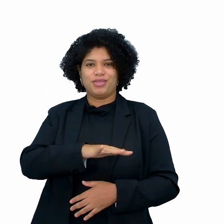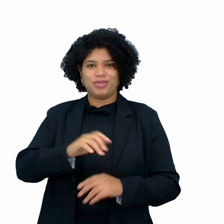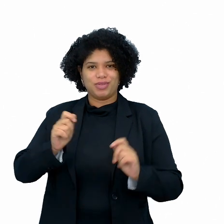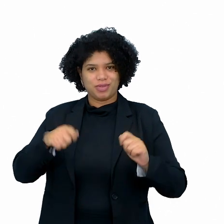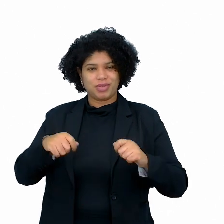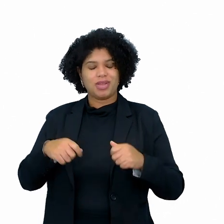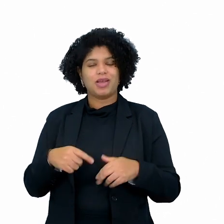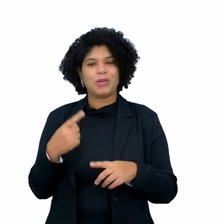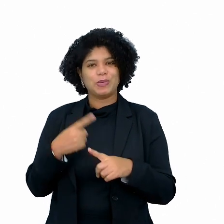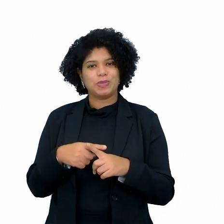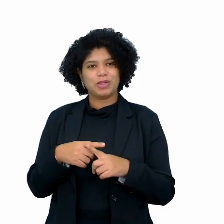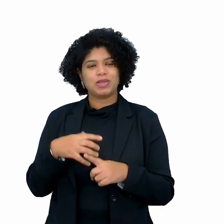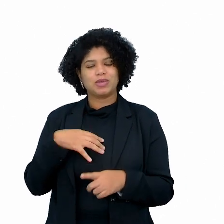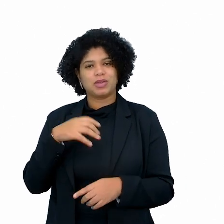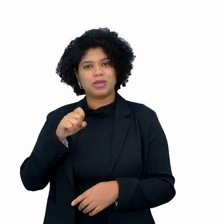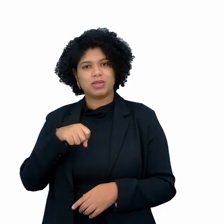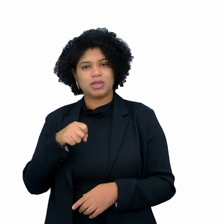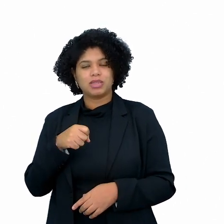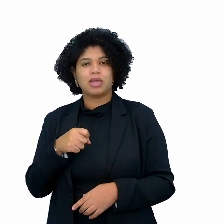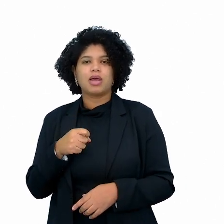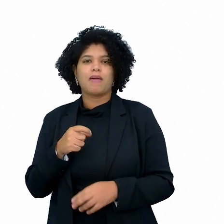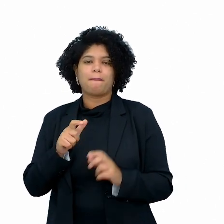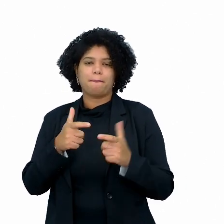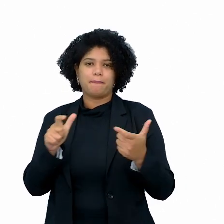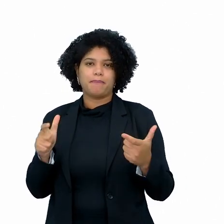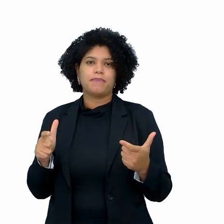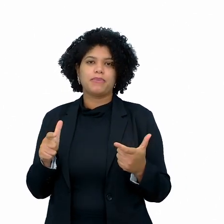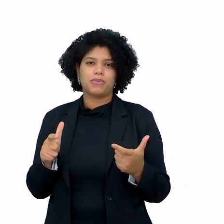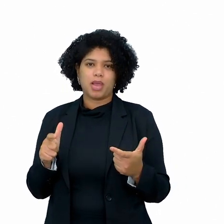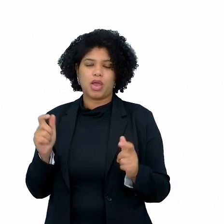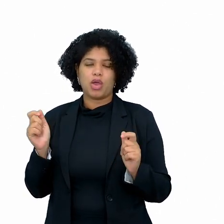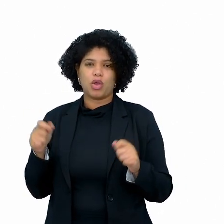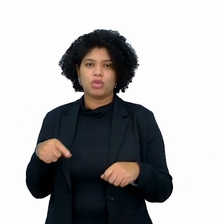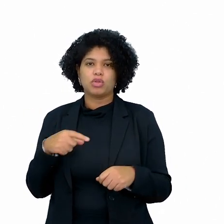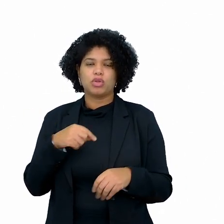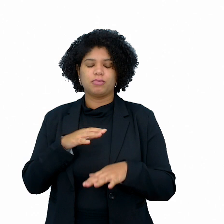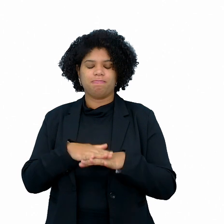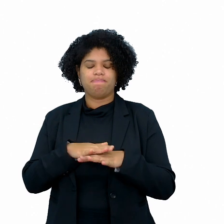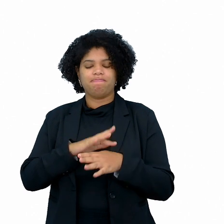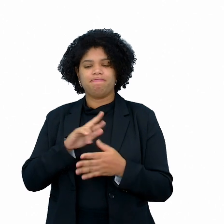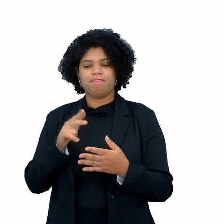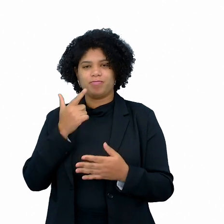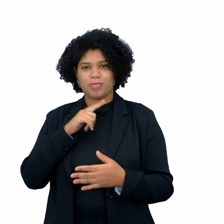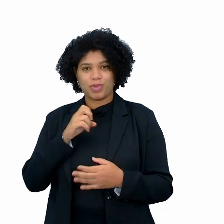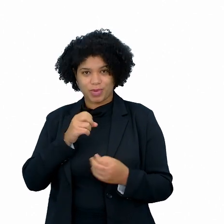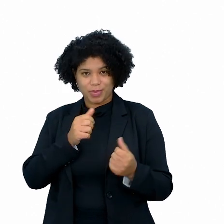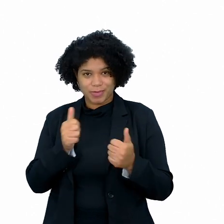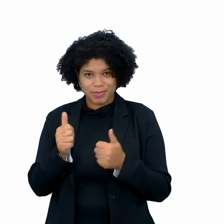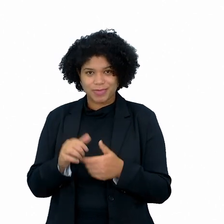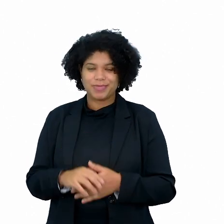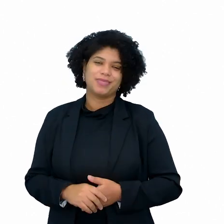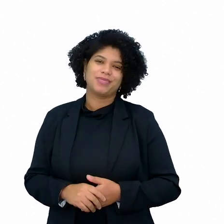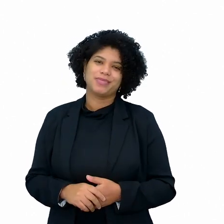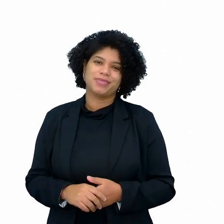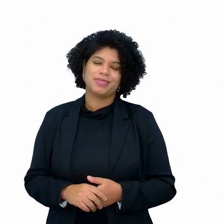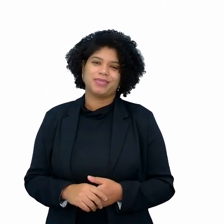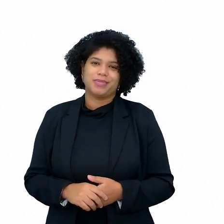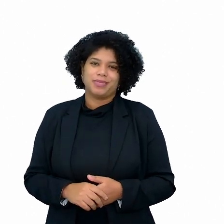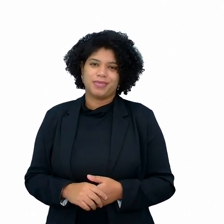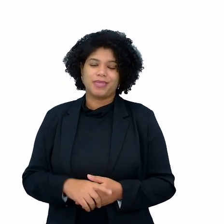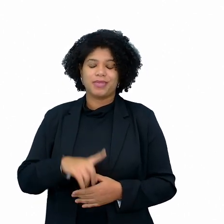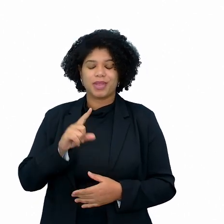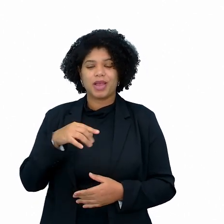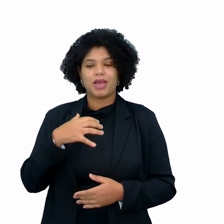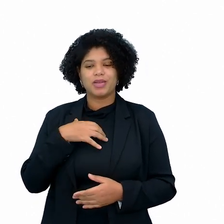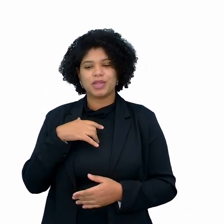se tenha uma vantagem maior de se trabalhar aí. tudo bem? Então, são coisas assim, né? Eu